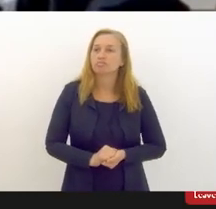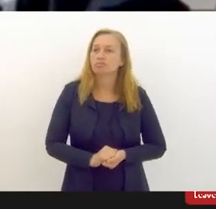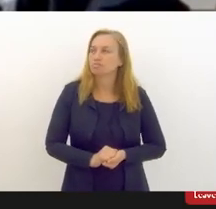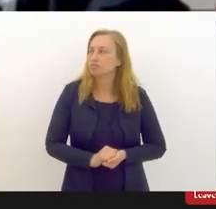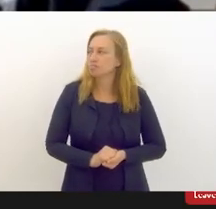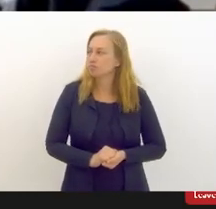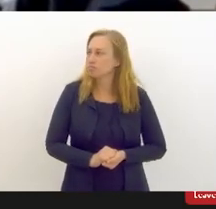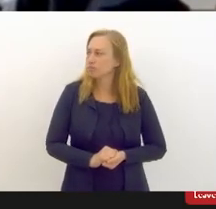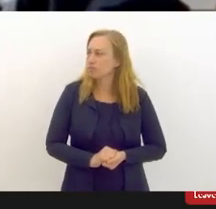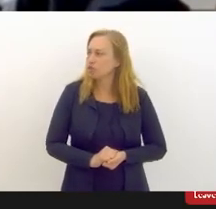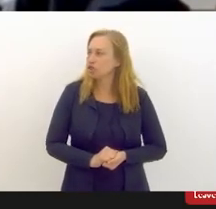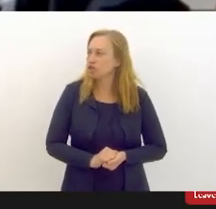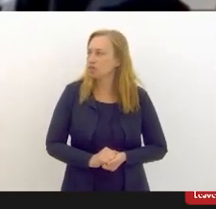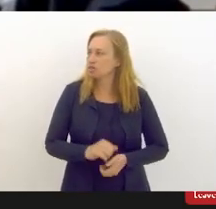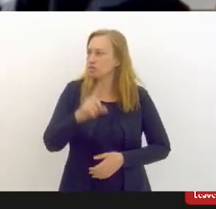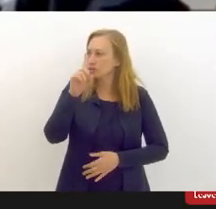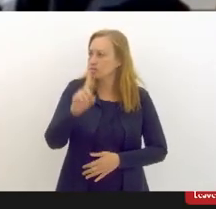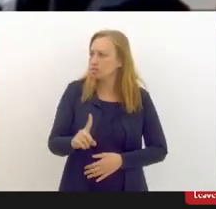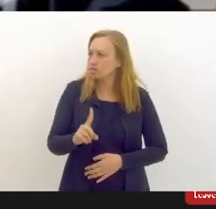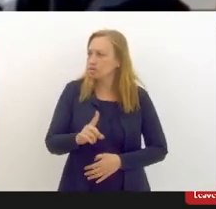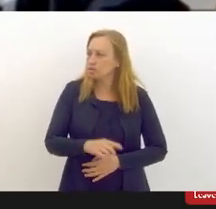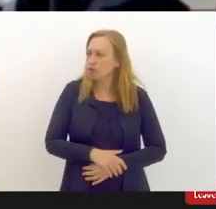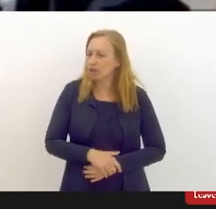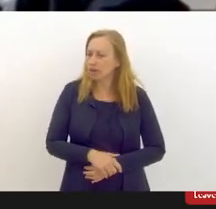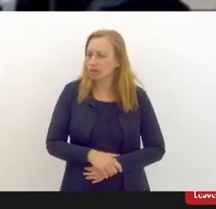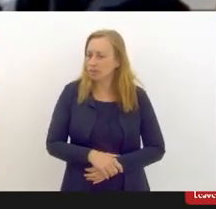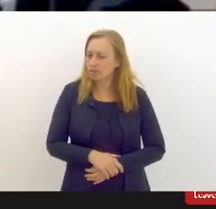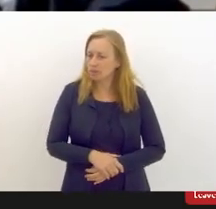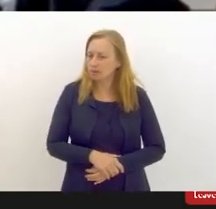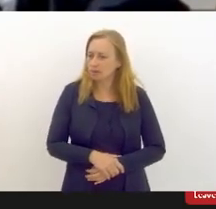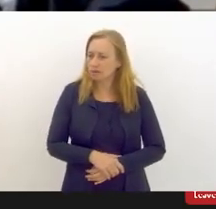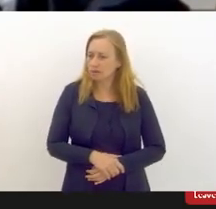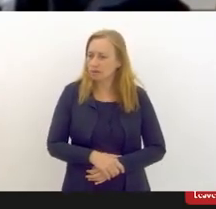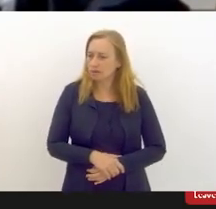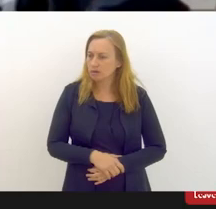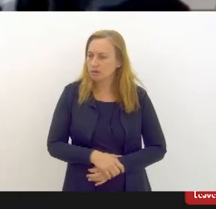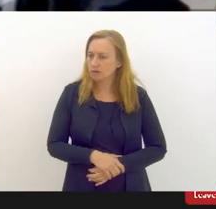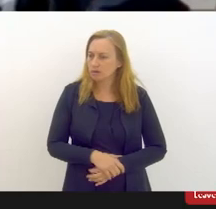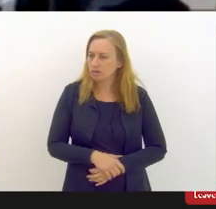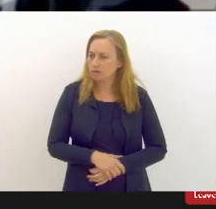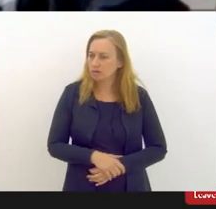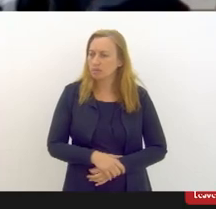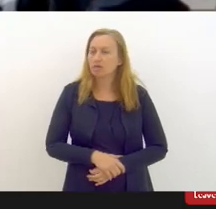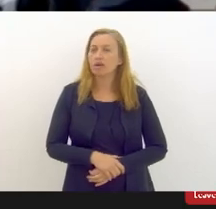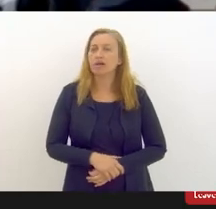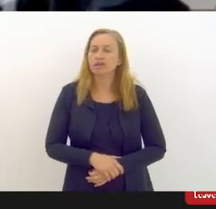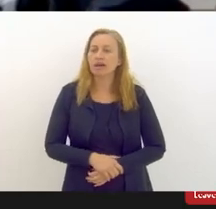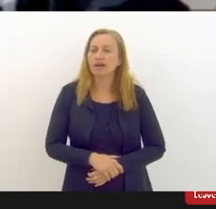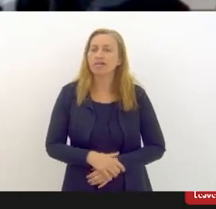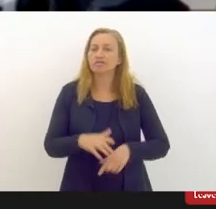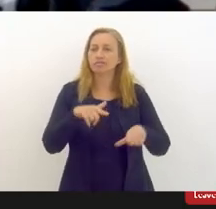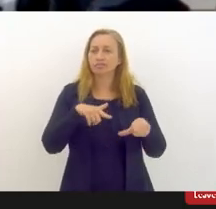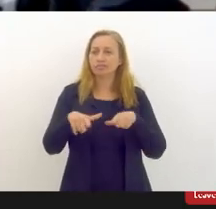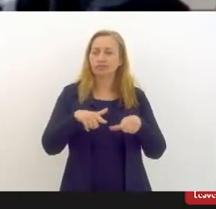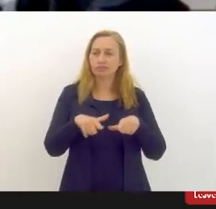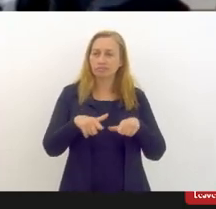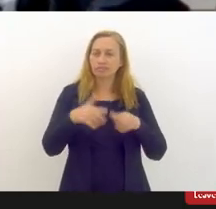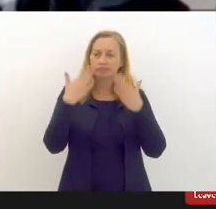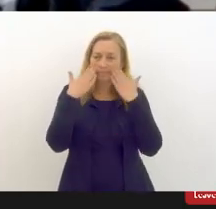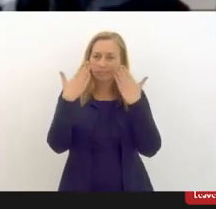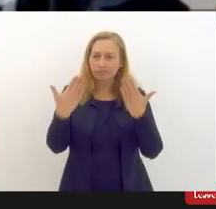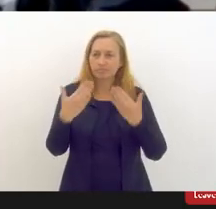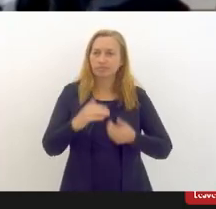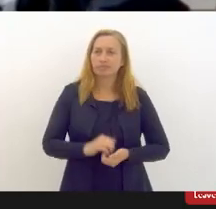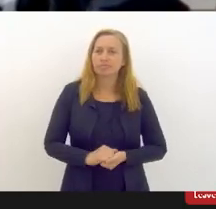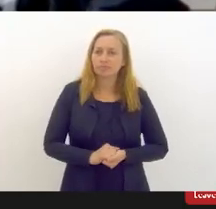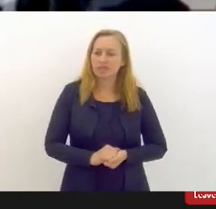da gratificação dos diretores, nós tivemos uma reunião no dia 9 do 11, onde alguns trabalhos, alguns números foram apresentados e